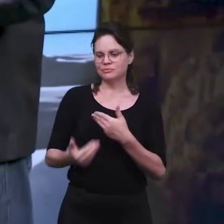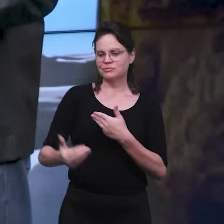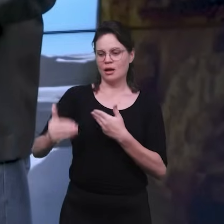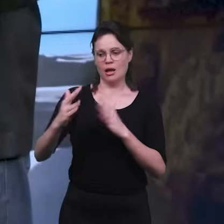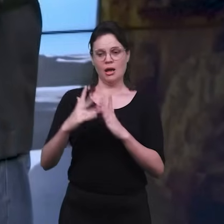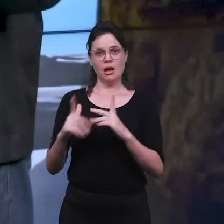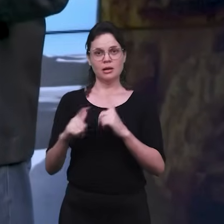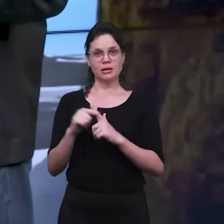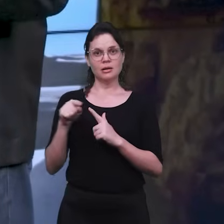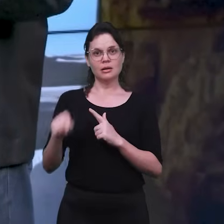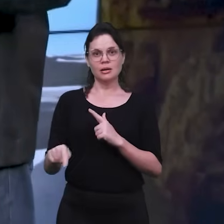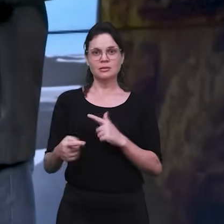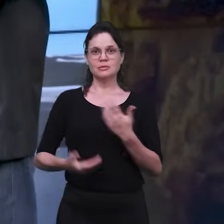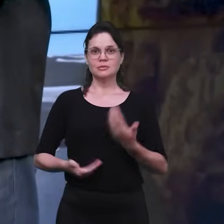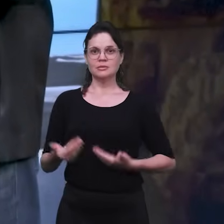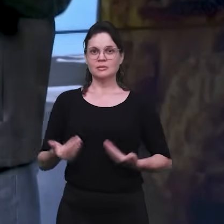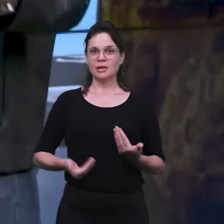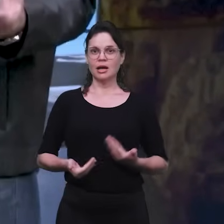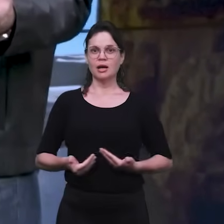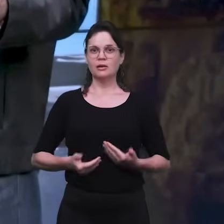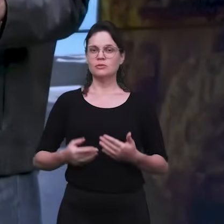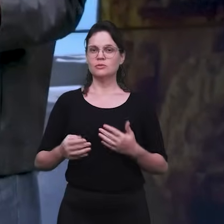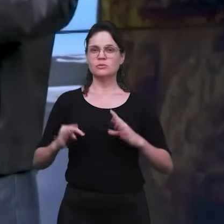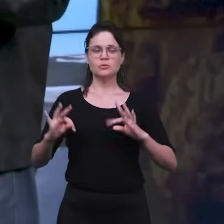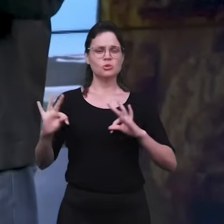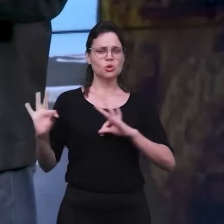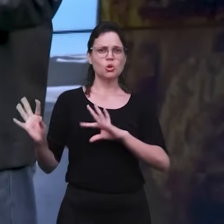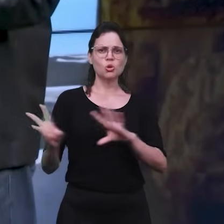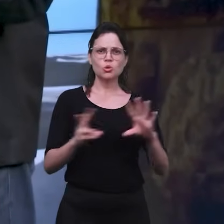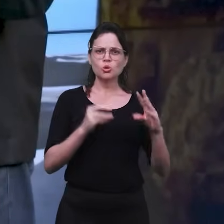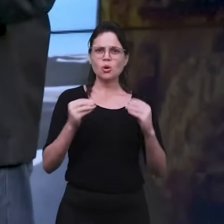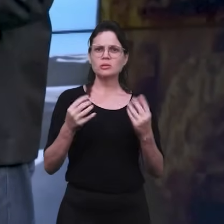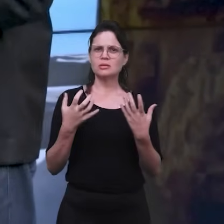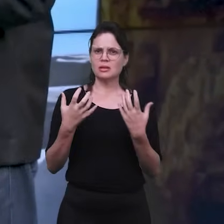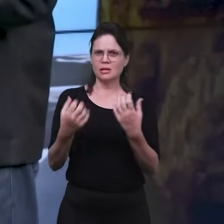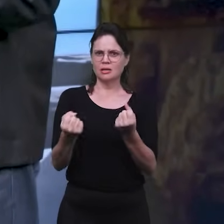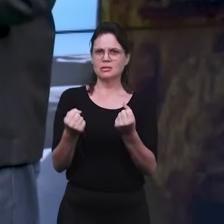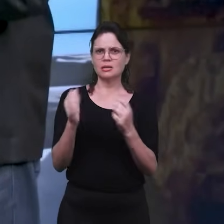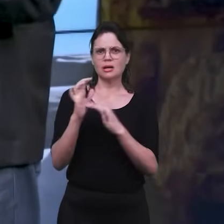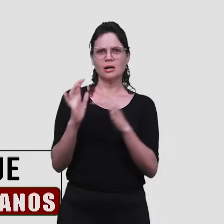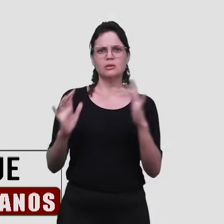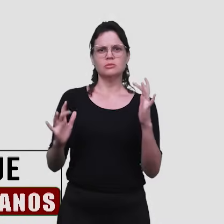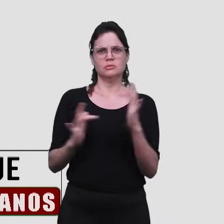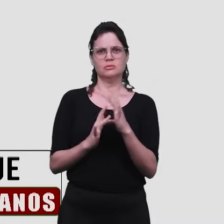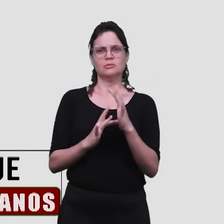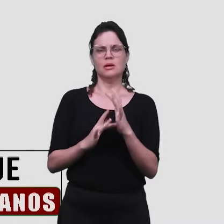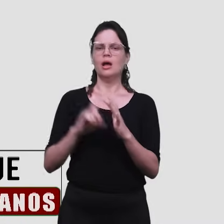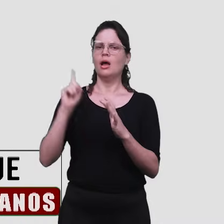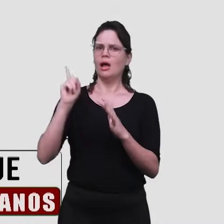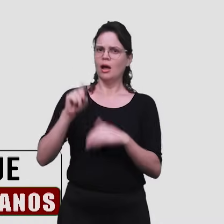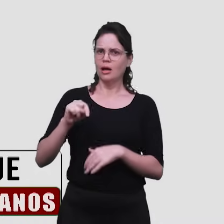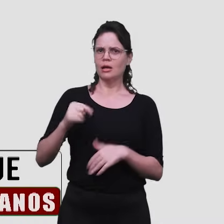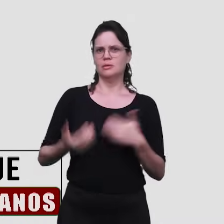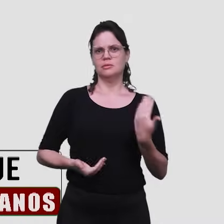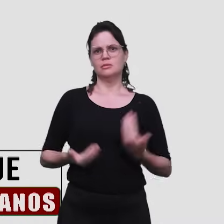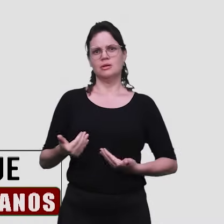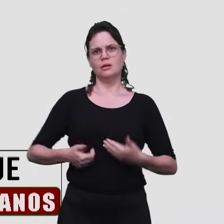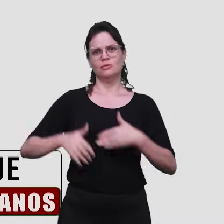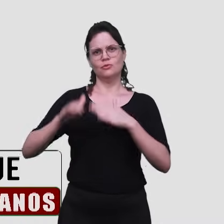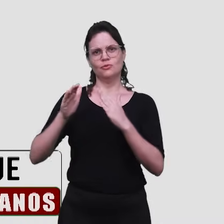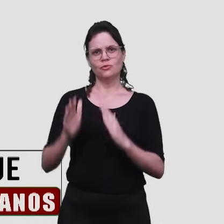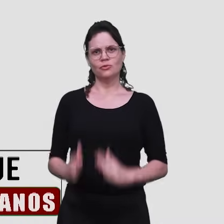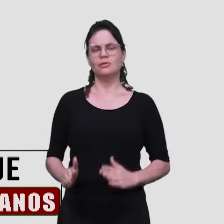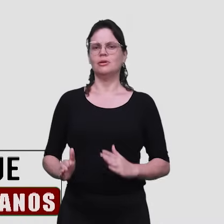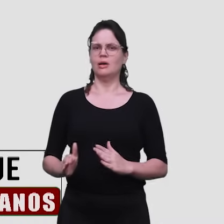é a igreja? Todos aqueles, seja de qual nação que se converter ao Senhor, ele faz parte da igreja. Mas aqui